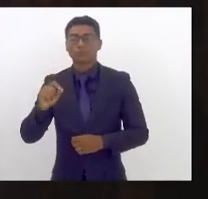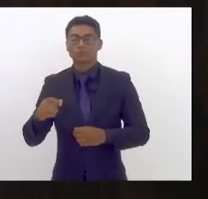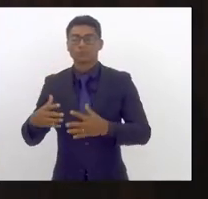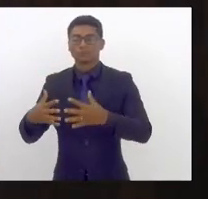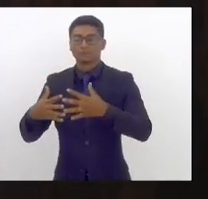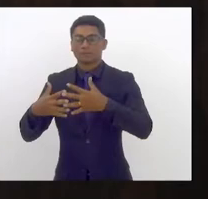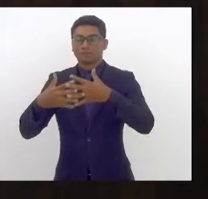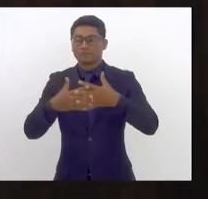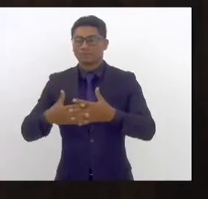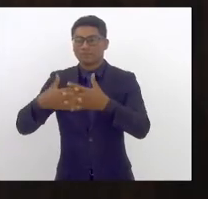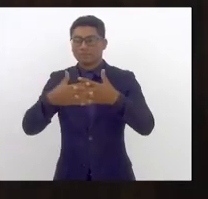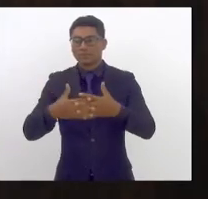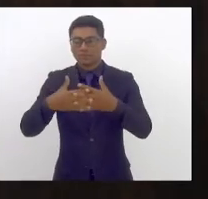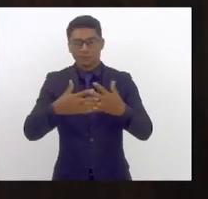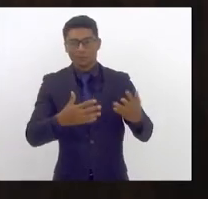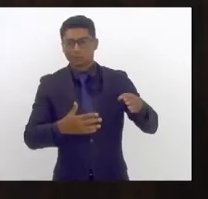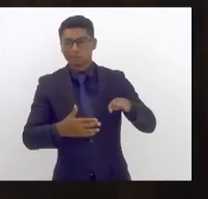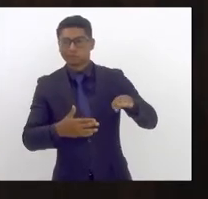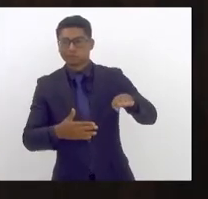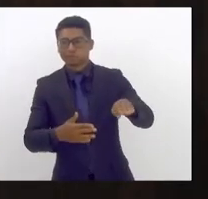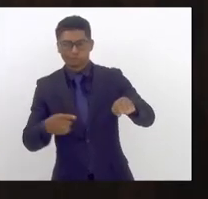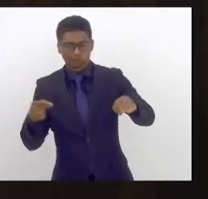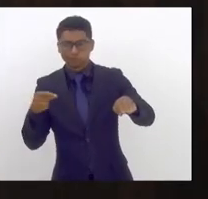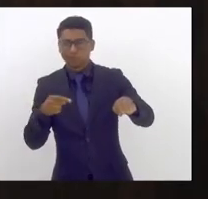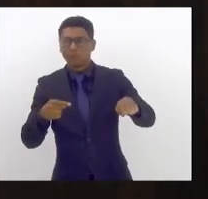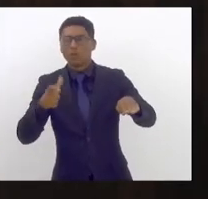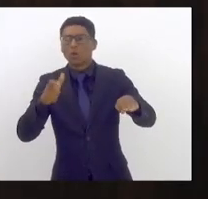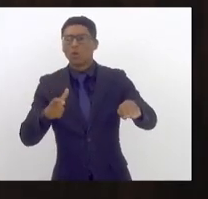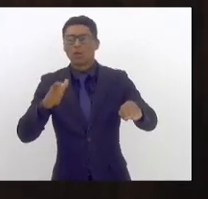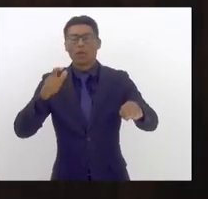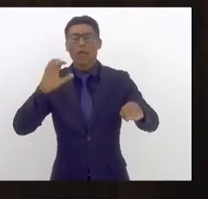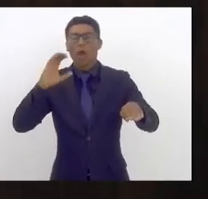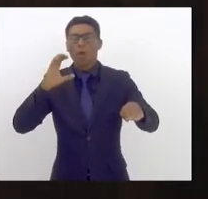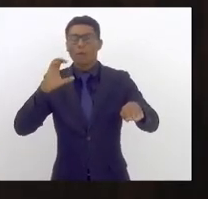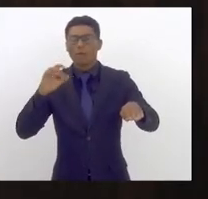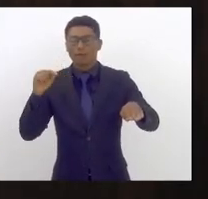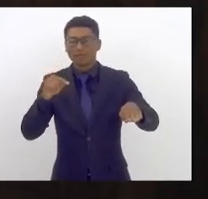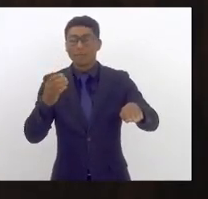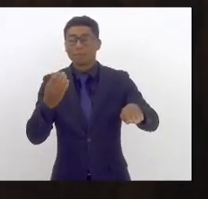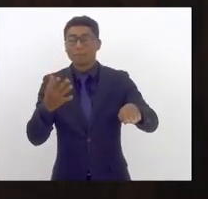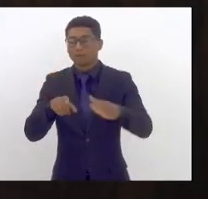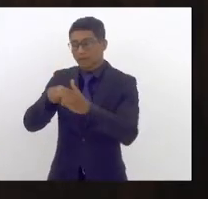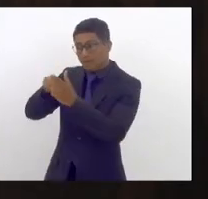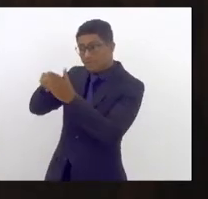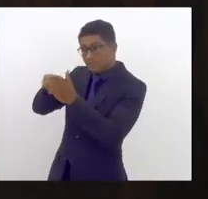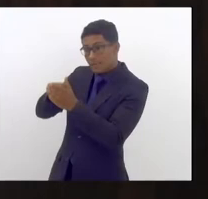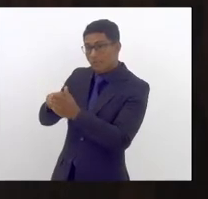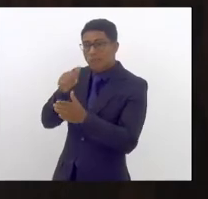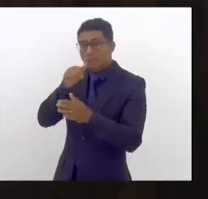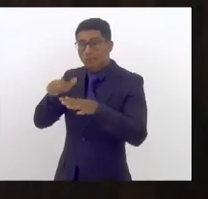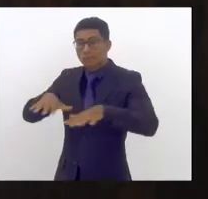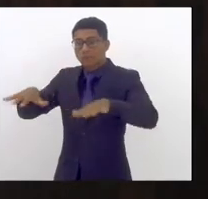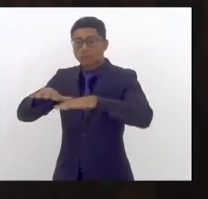fazer os exames nas mulheres ali em Copacabana e fizemos né conseguimos ali atender o dia inteiro com